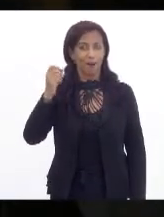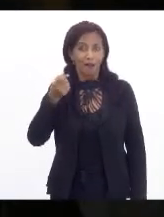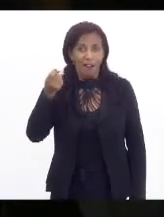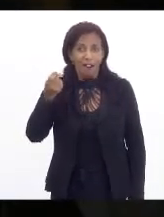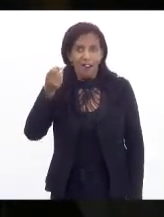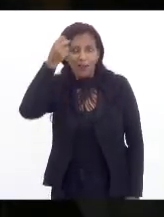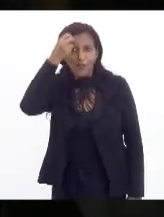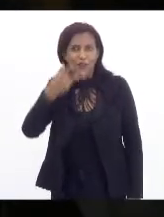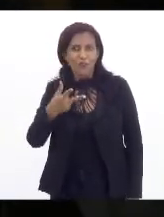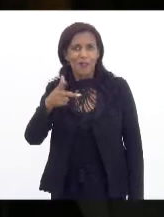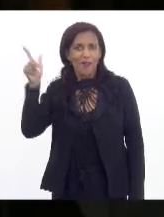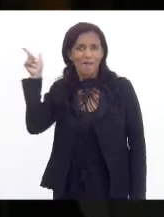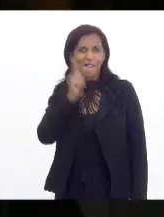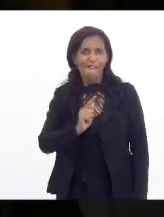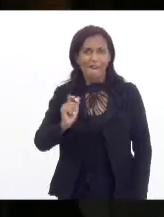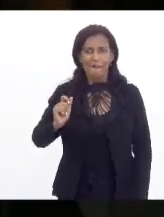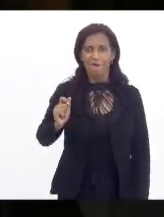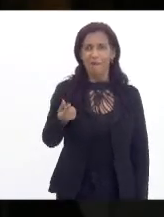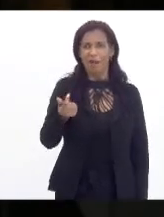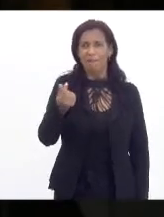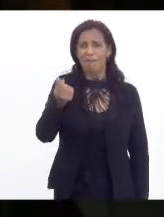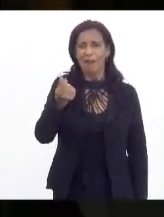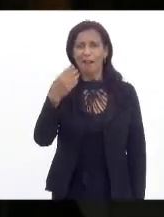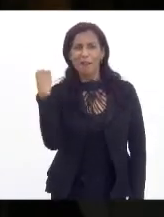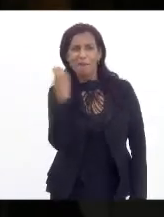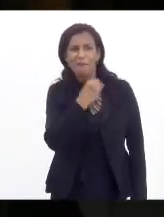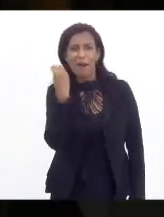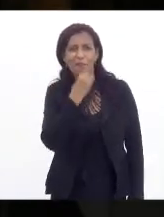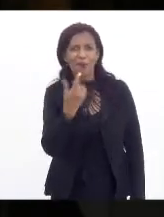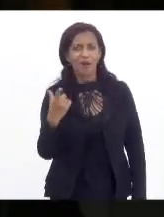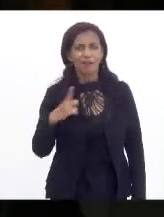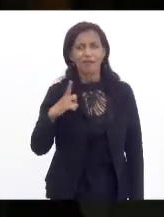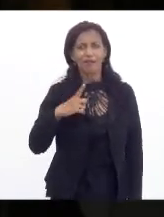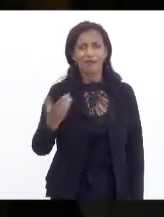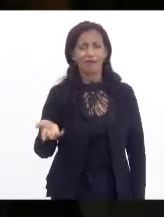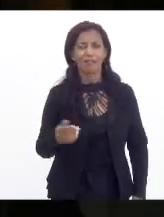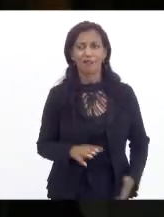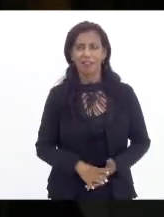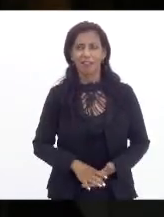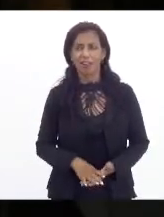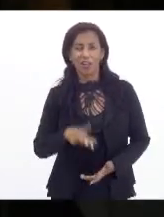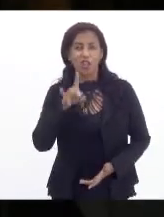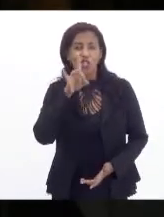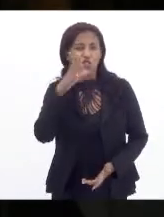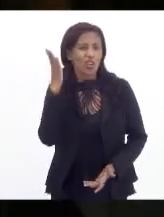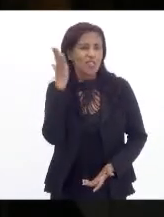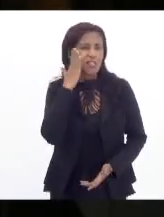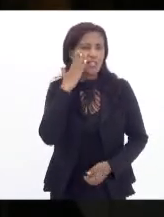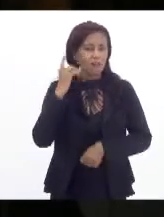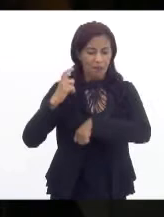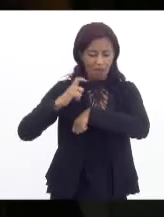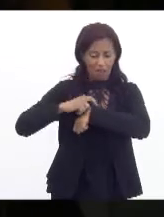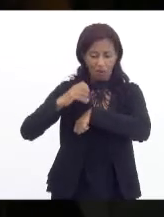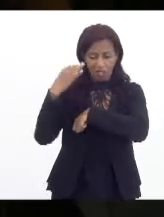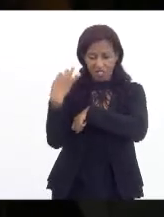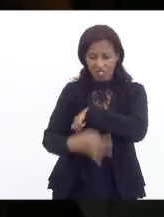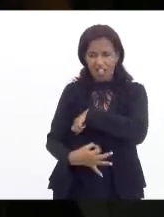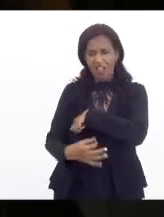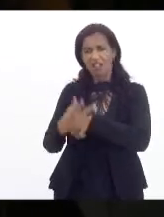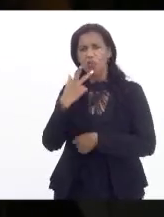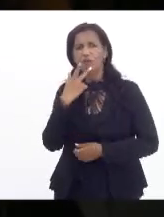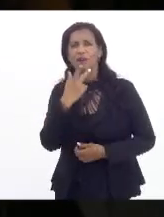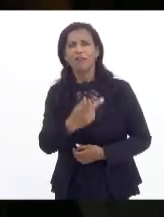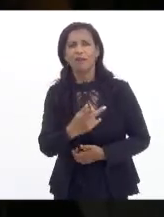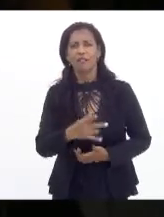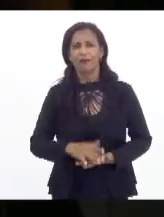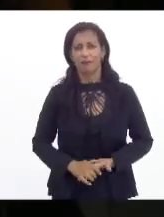vendeu. É o dinheiro mais mole que tem, senhor presidente. Bastava saber o que, que ia ser dito,